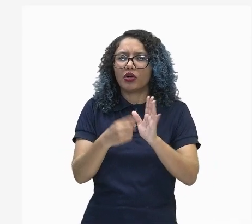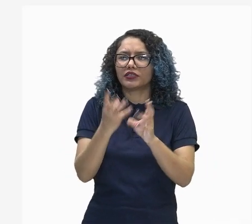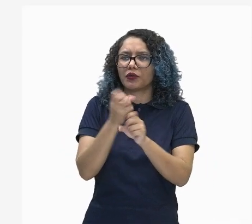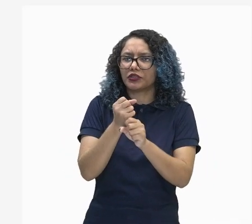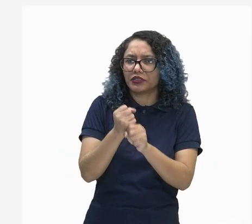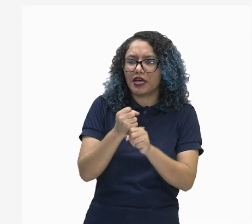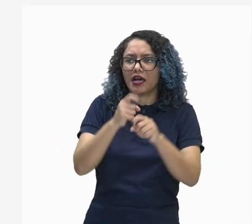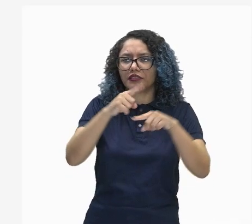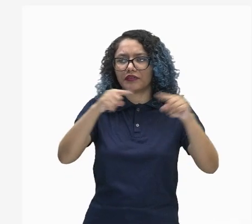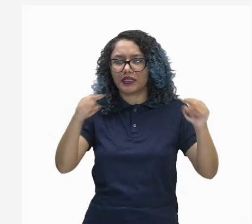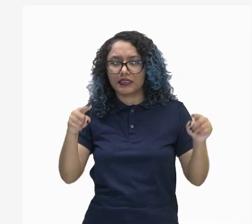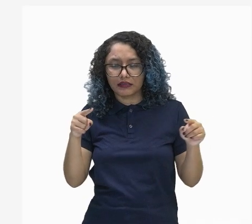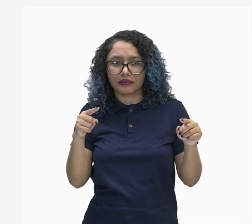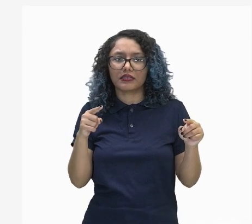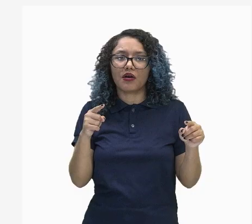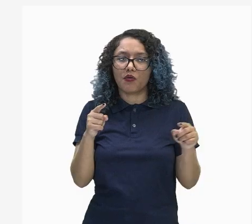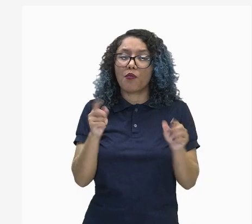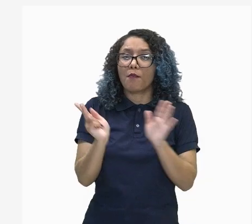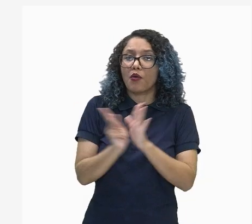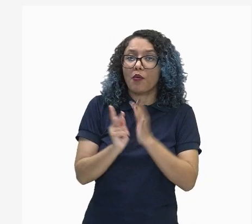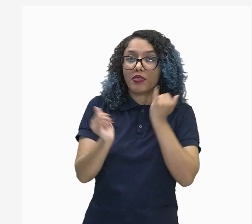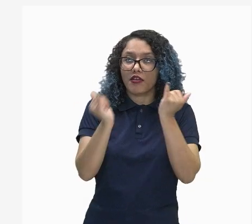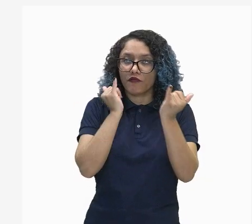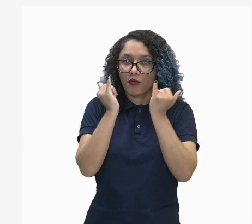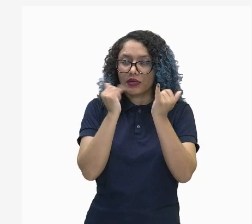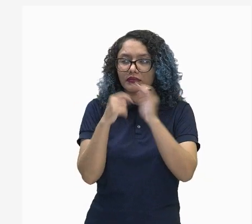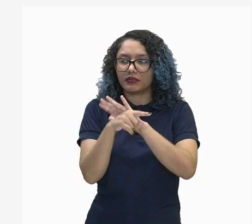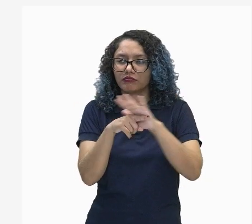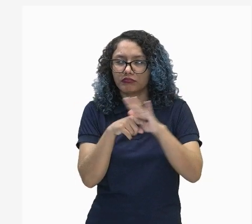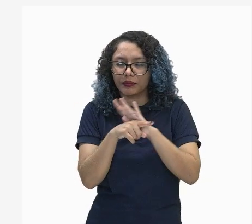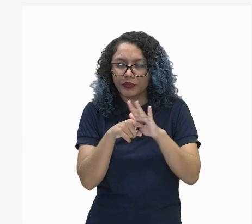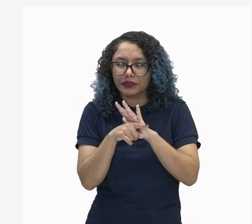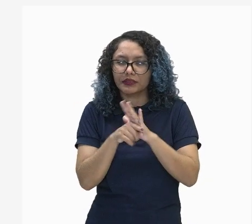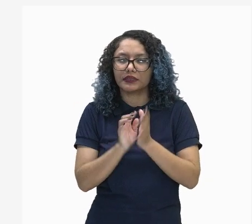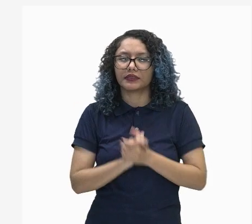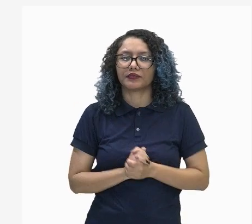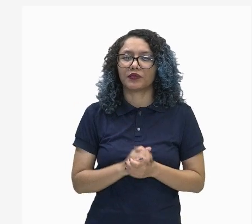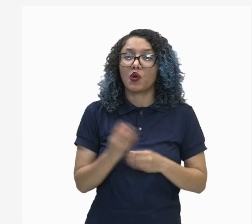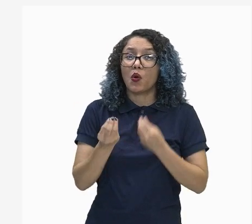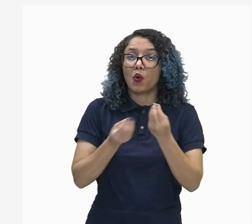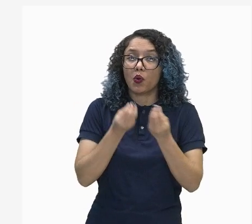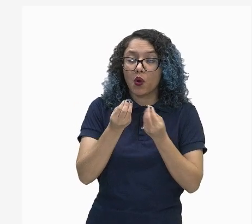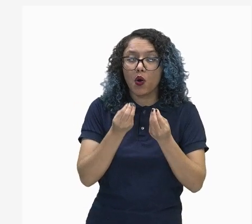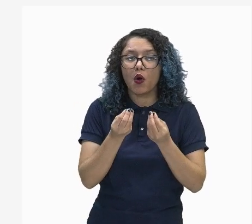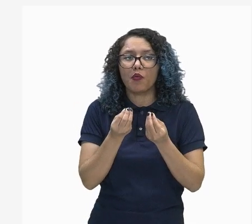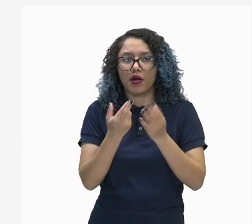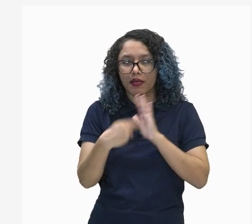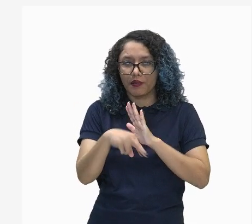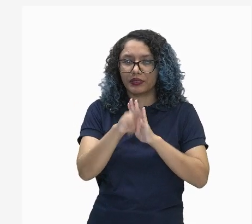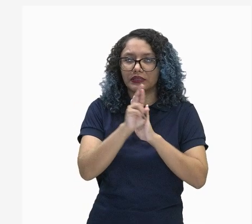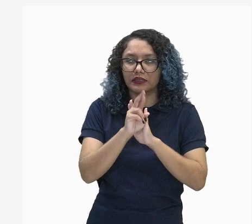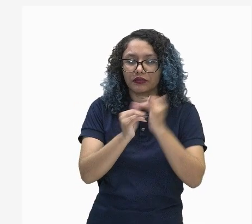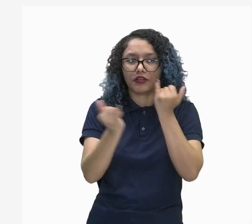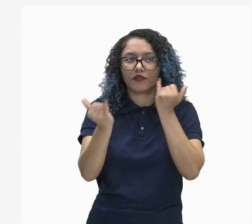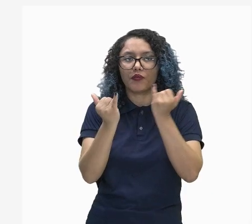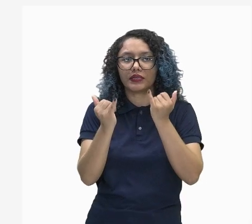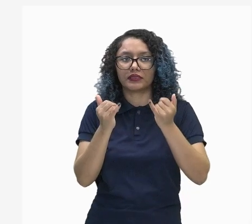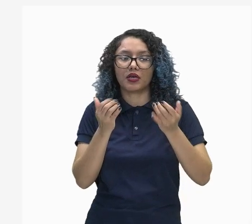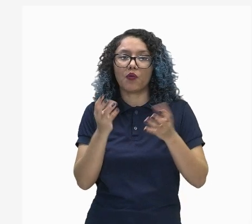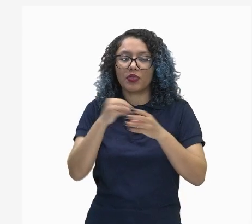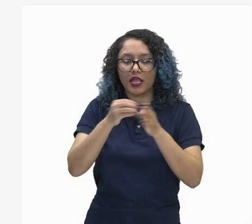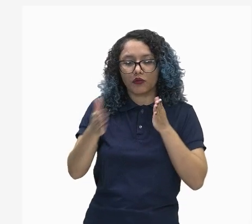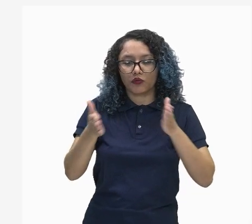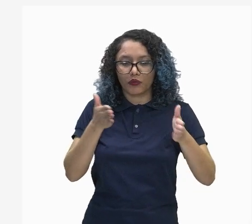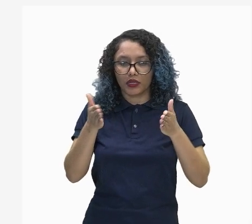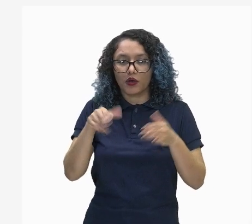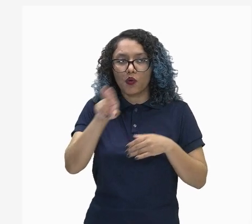dos dados na pesquisa realizada, isto é, a movimentação dos dados no decorrer do tempo. Então, ele é muito utilizado